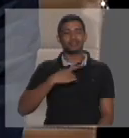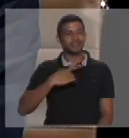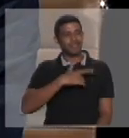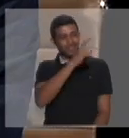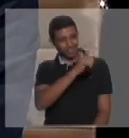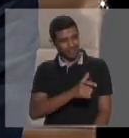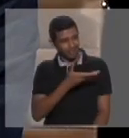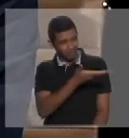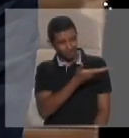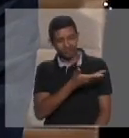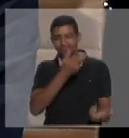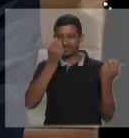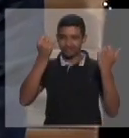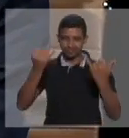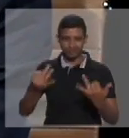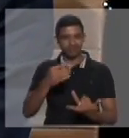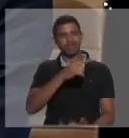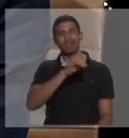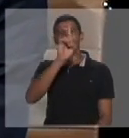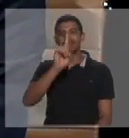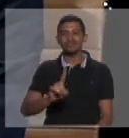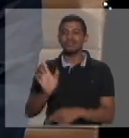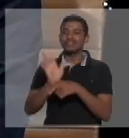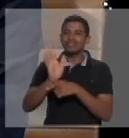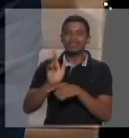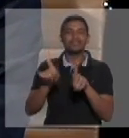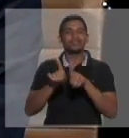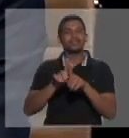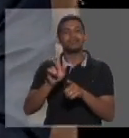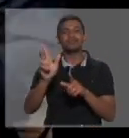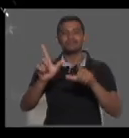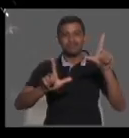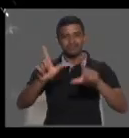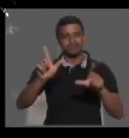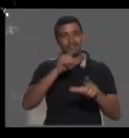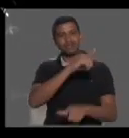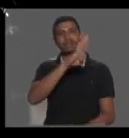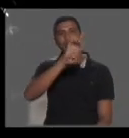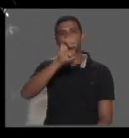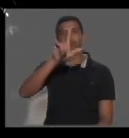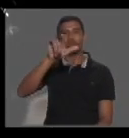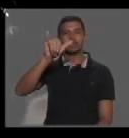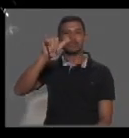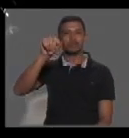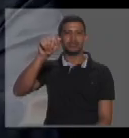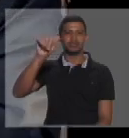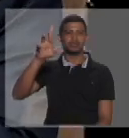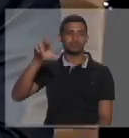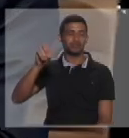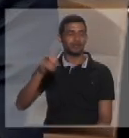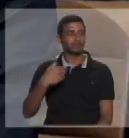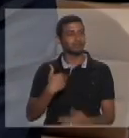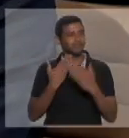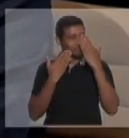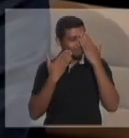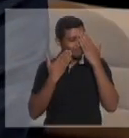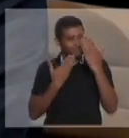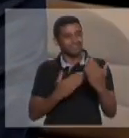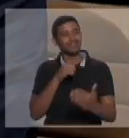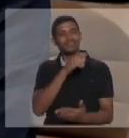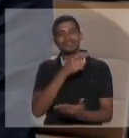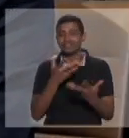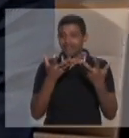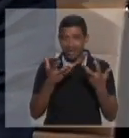pelas lentes do nosso convidado de hoje, o diretor de cinema e TV, Belisário Franca. Belisário, obrigado